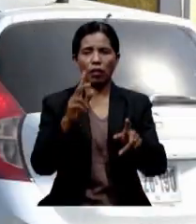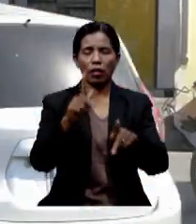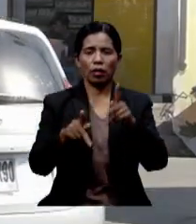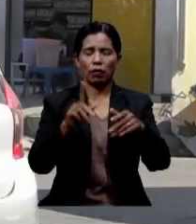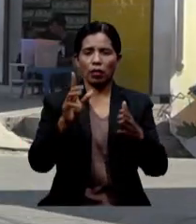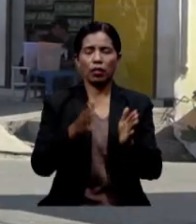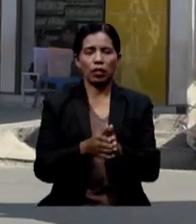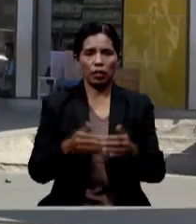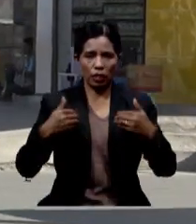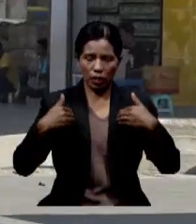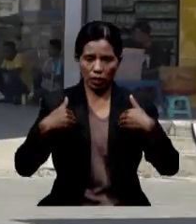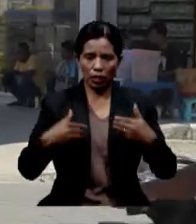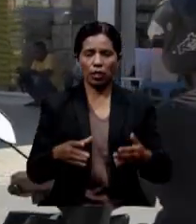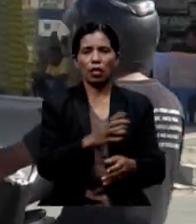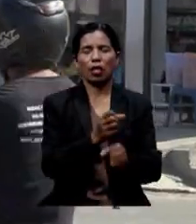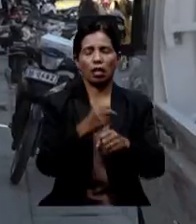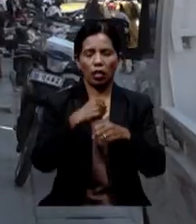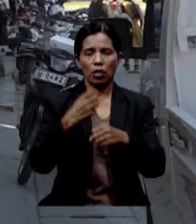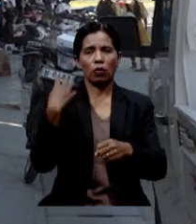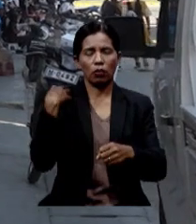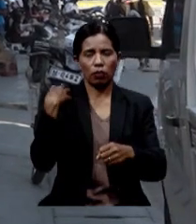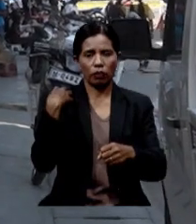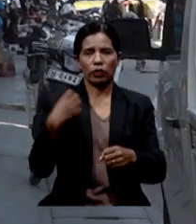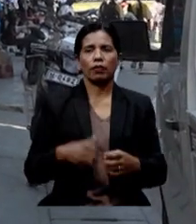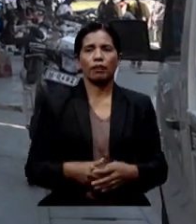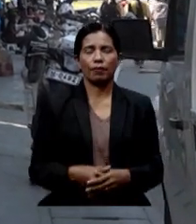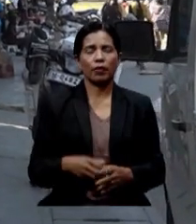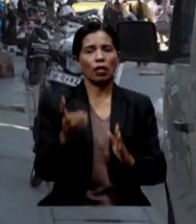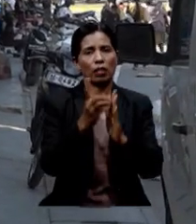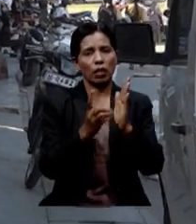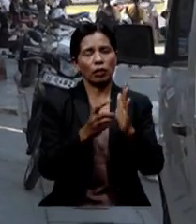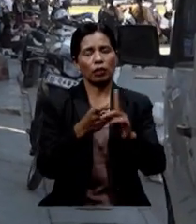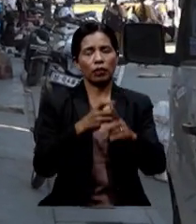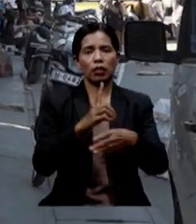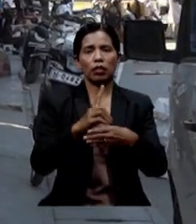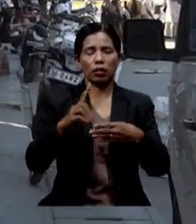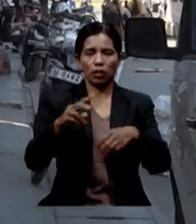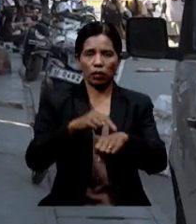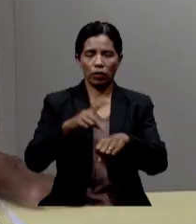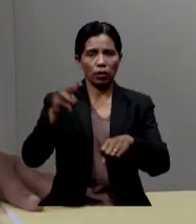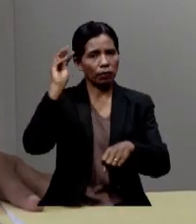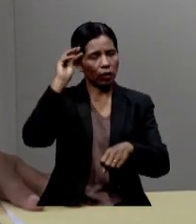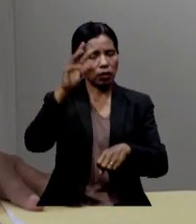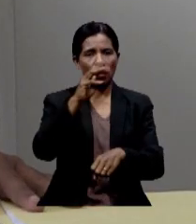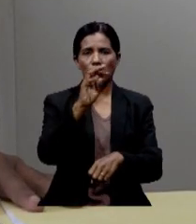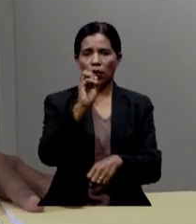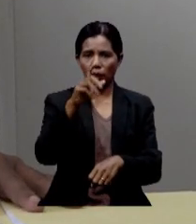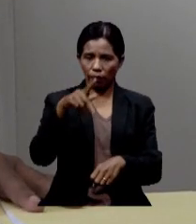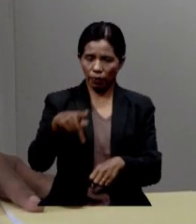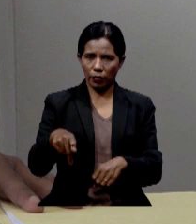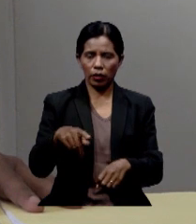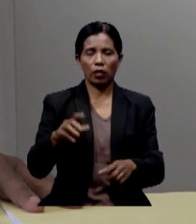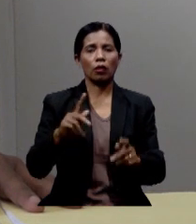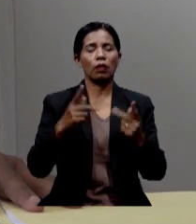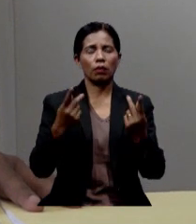a licenciamento ba construção edifício. Dado sua Direção Nacional Edificação Ministério Obras Públicas, total